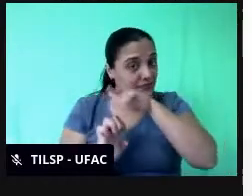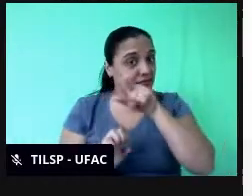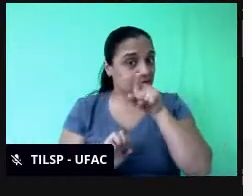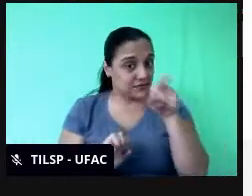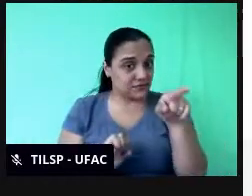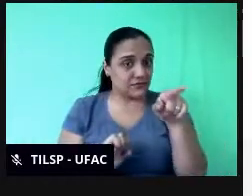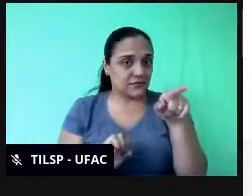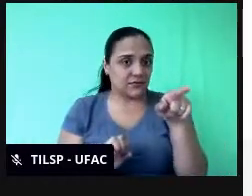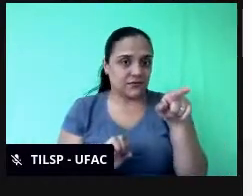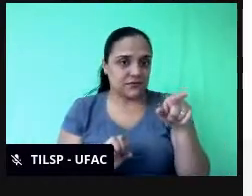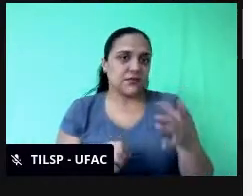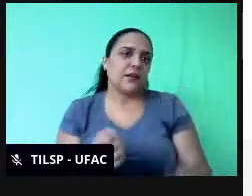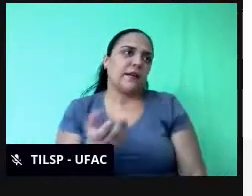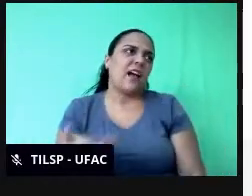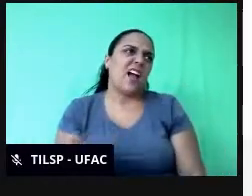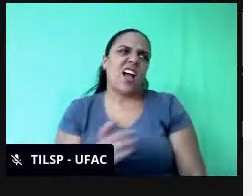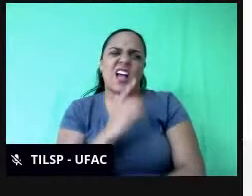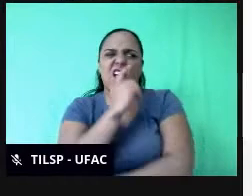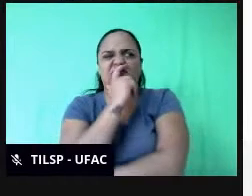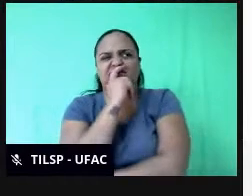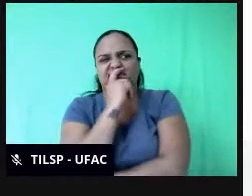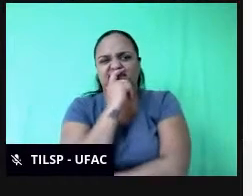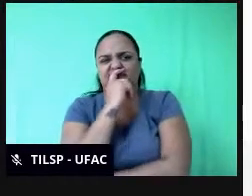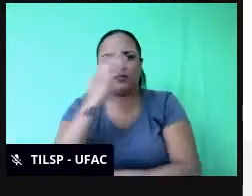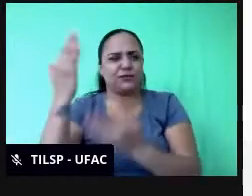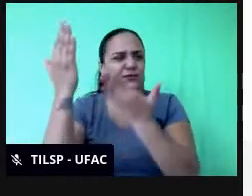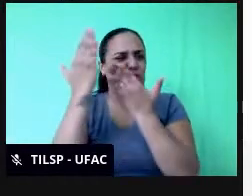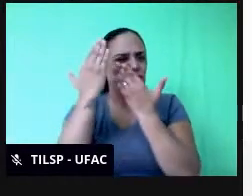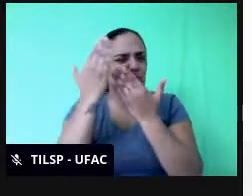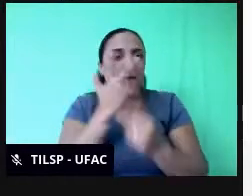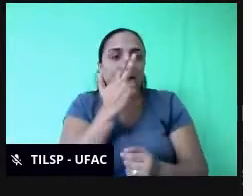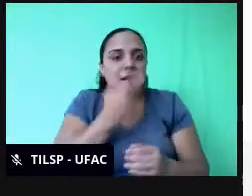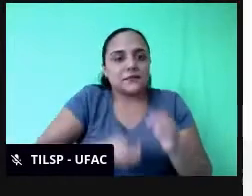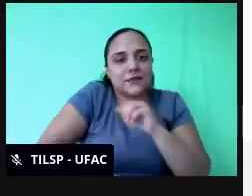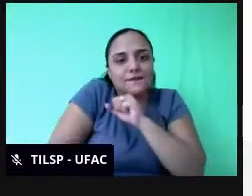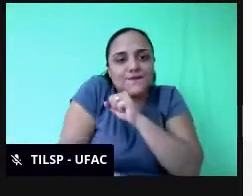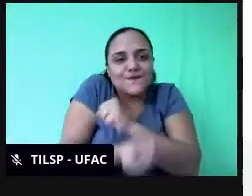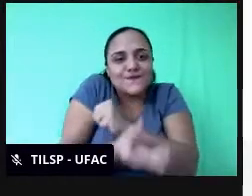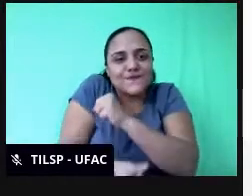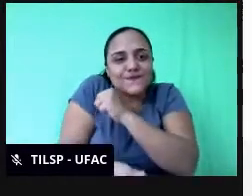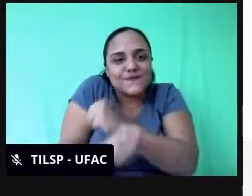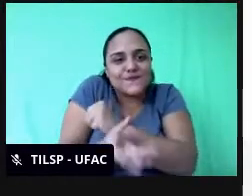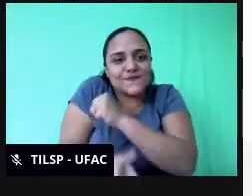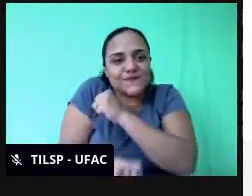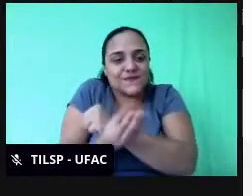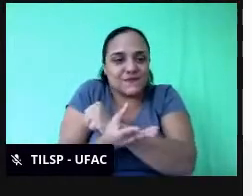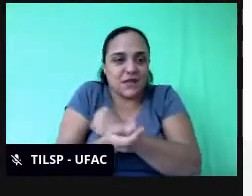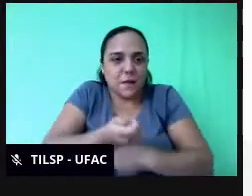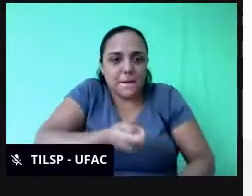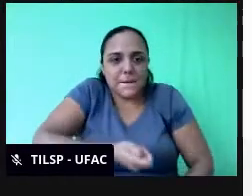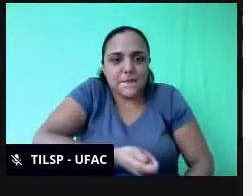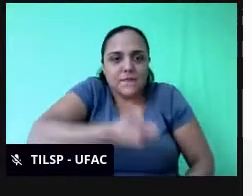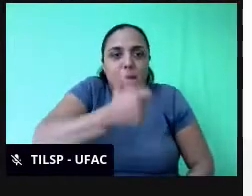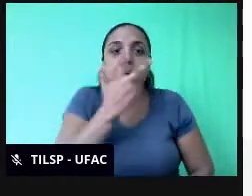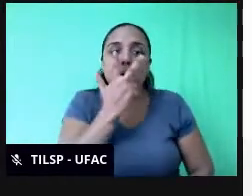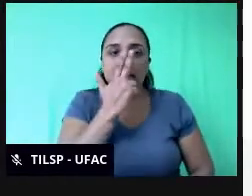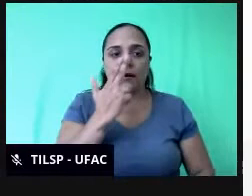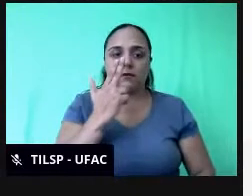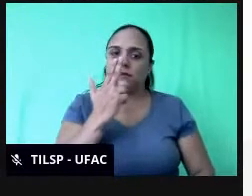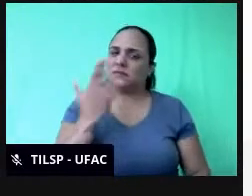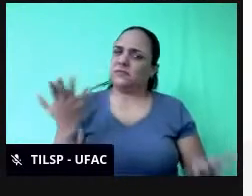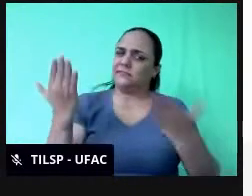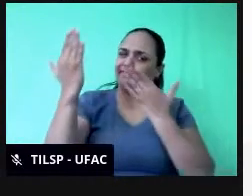suplemento, vocês já podem ficar com o pé atrás. Ou seja, a chance desse resultado ter sido alterado,